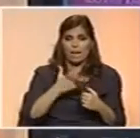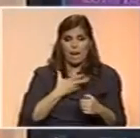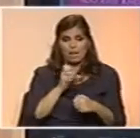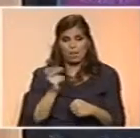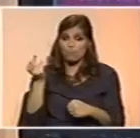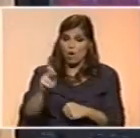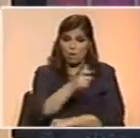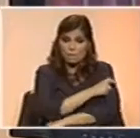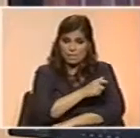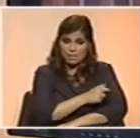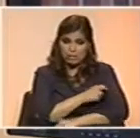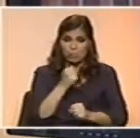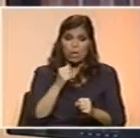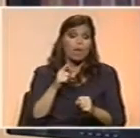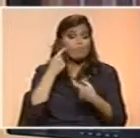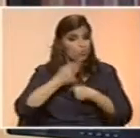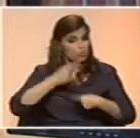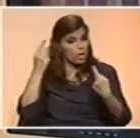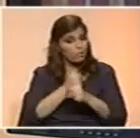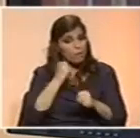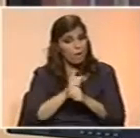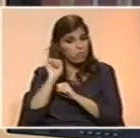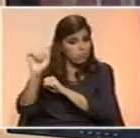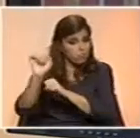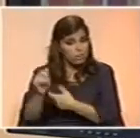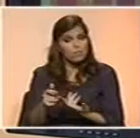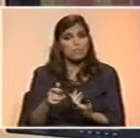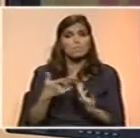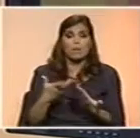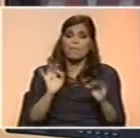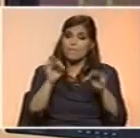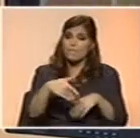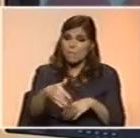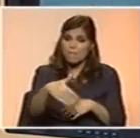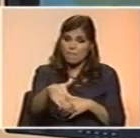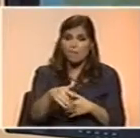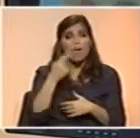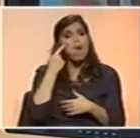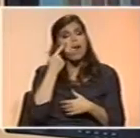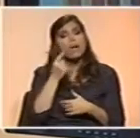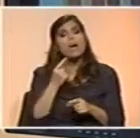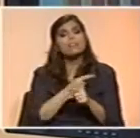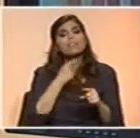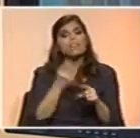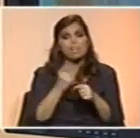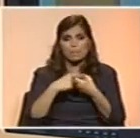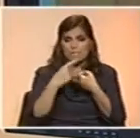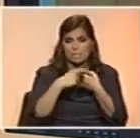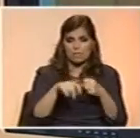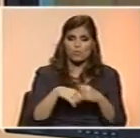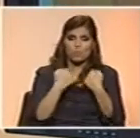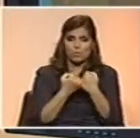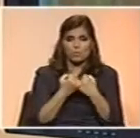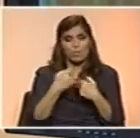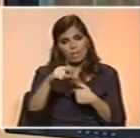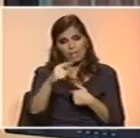vindo apresentar este vosso trabalho no Erasmus Student Network do Porto. Está a chegar o fim de semana. Vamos ver quais são as iniciativas que os parceiros têm para estes dias.